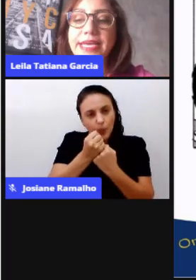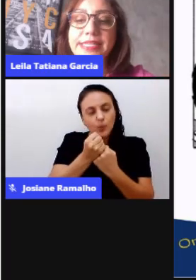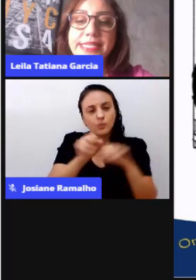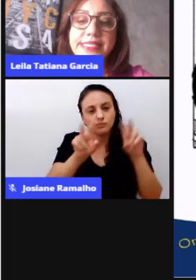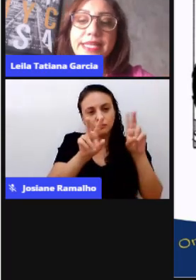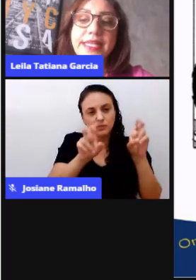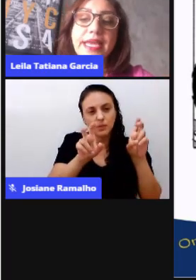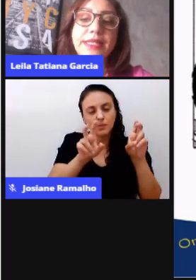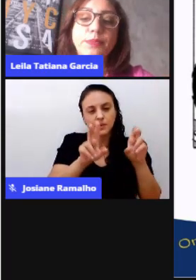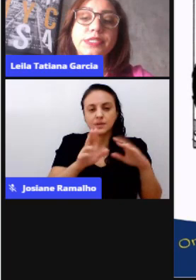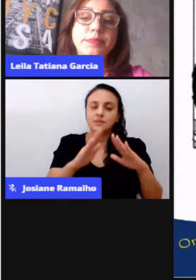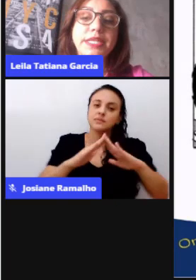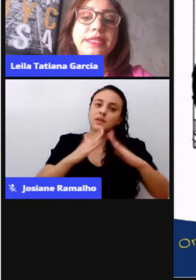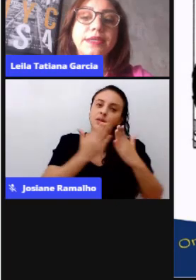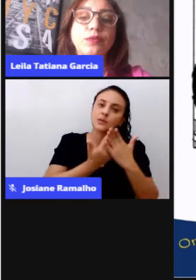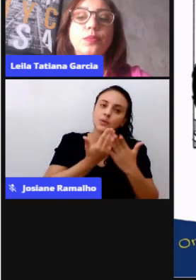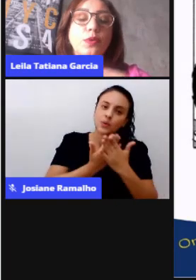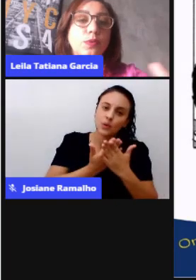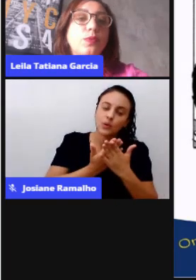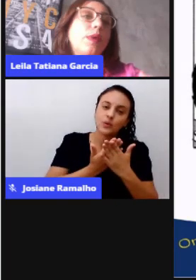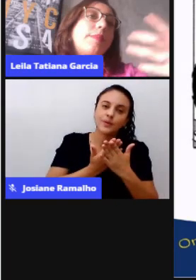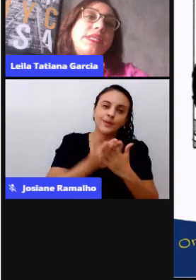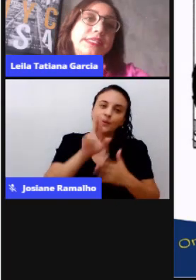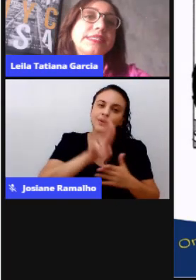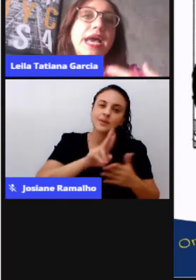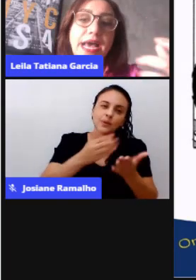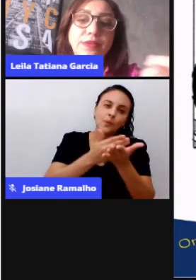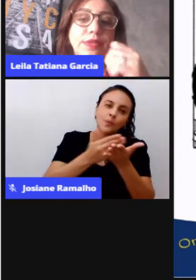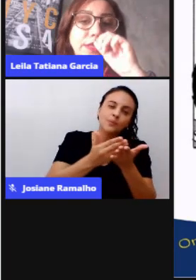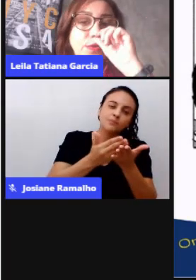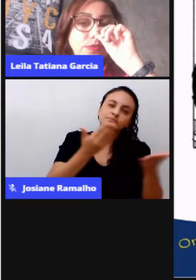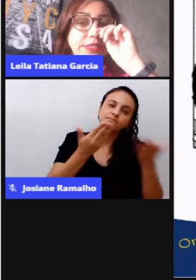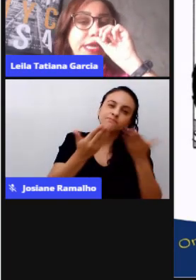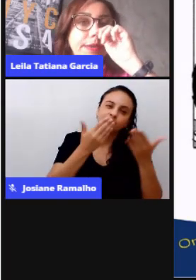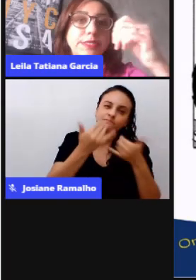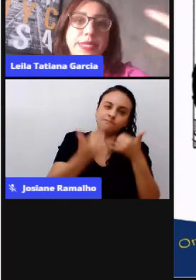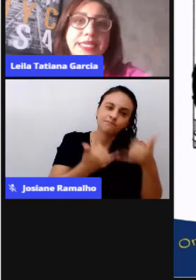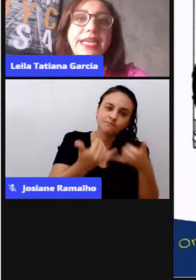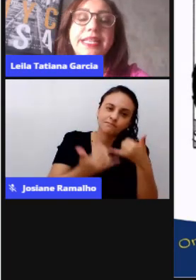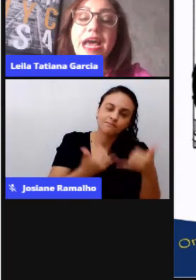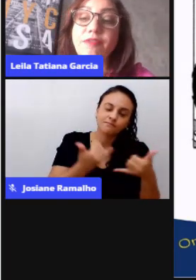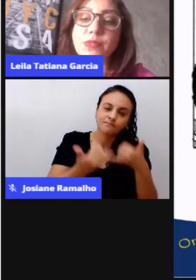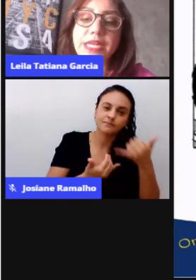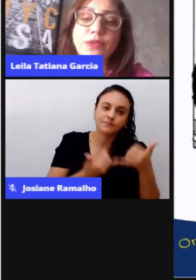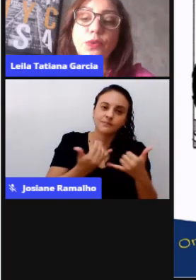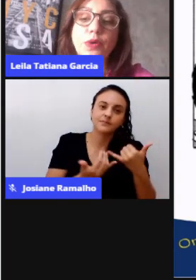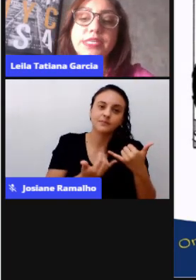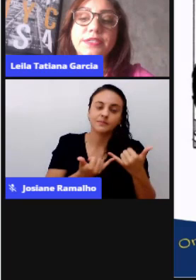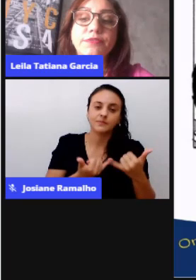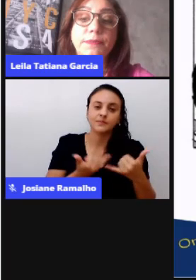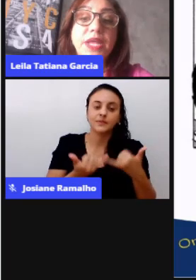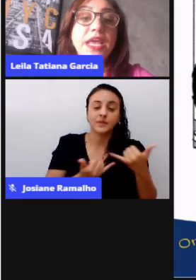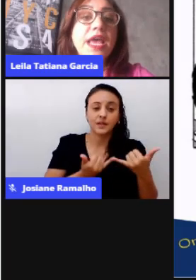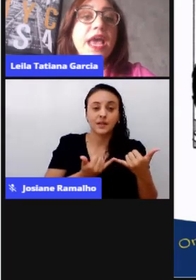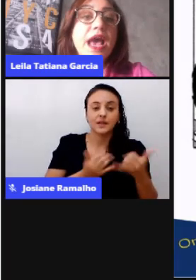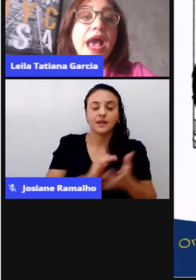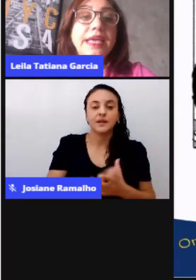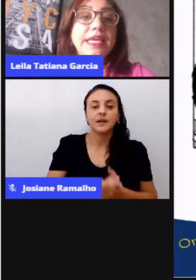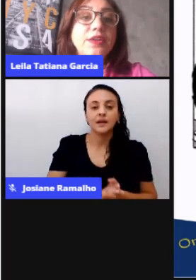acentuou na década de 70, possibilitando um aprendizado, né, de alguns temas mais agradáveis aos leitores,